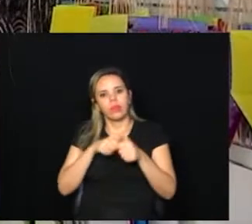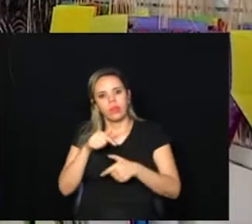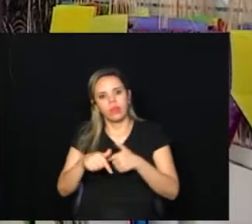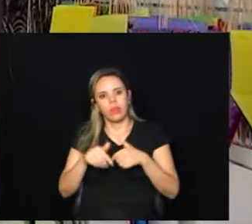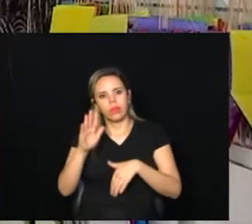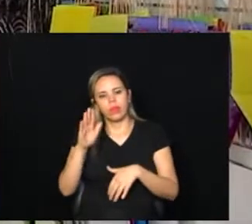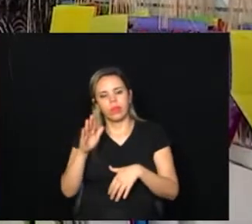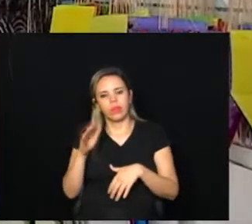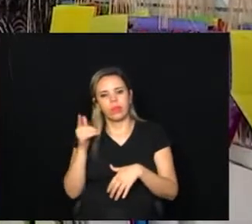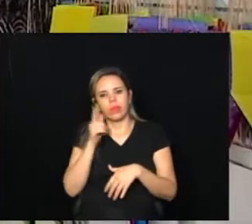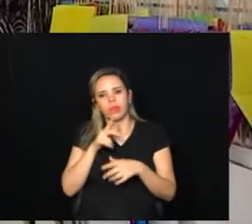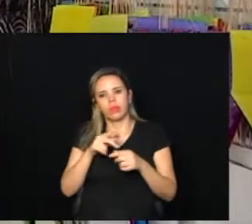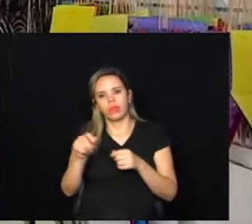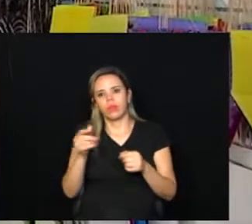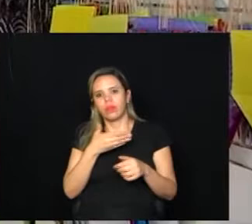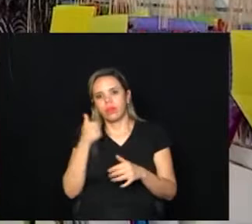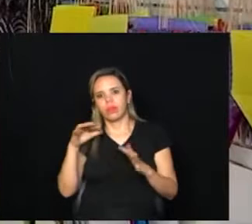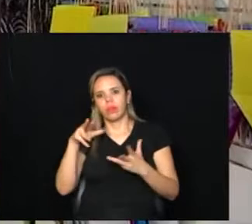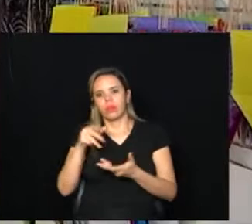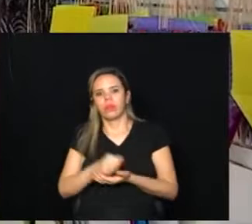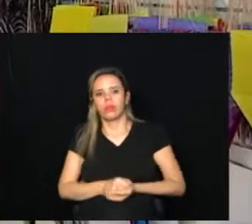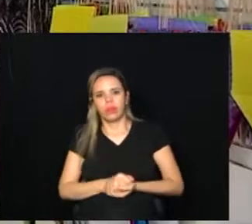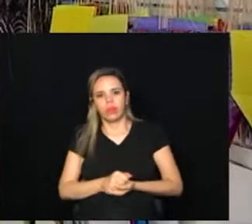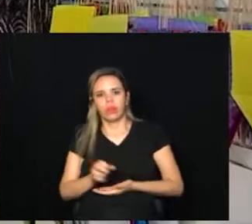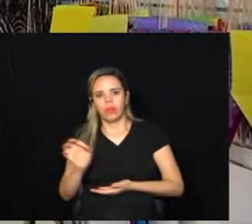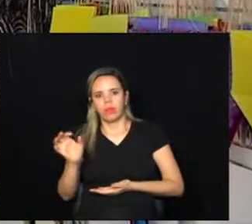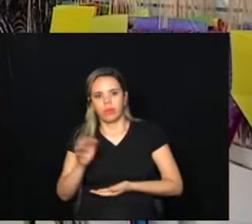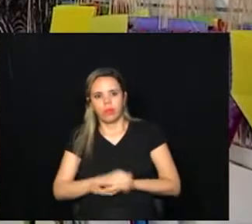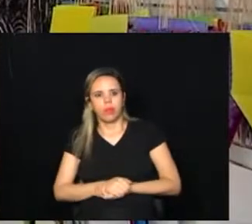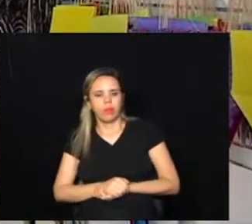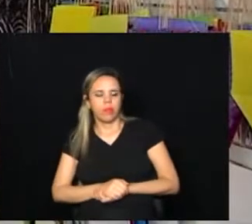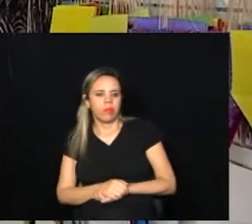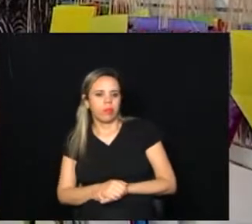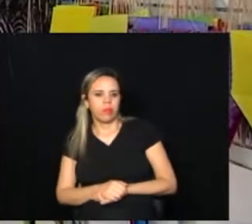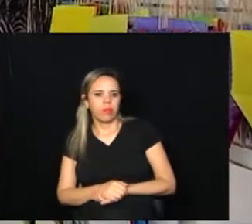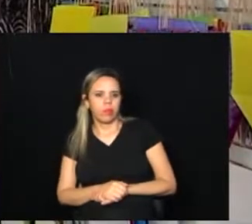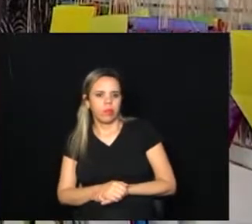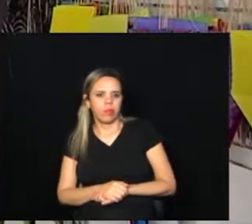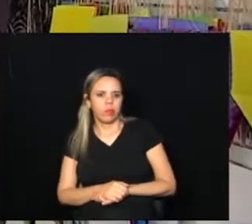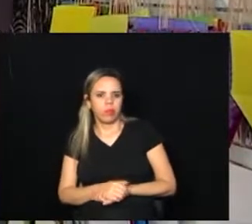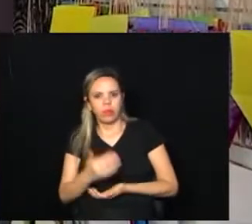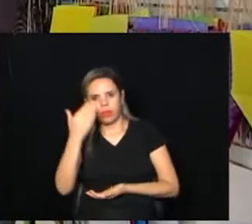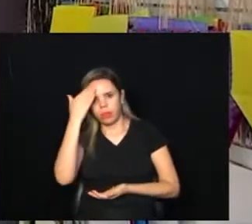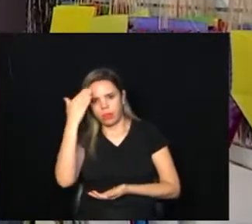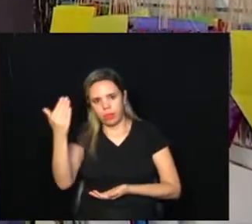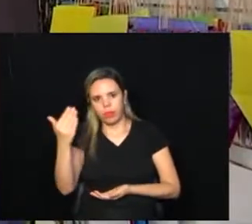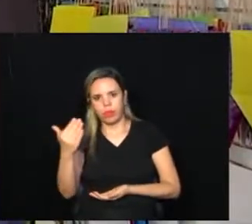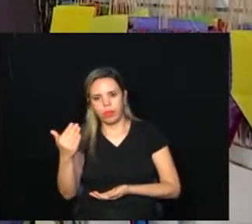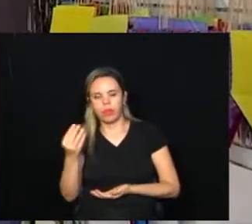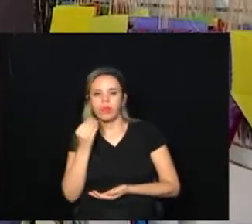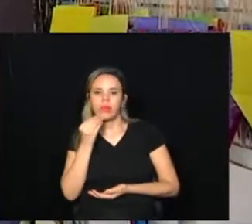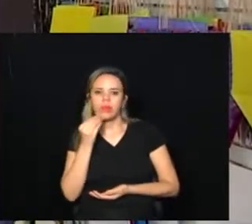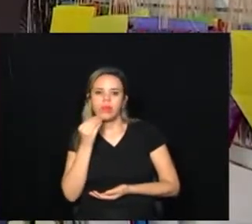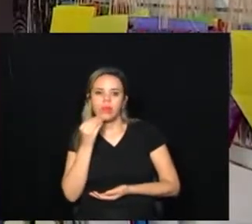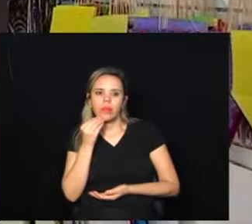Quanto mais longe a gente conseguir chegar, vai ser melhor para todo mundo. Pode ter certeza. Valeu. Muito obrigado, eu que agradeço a oportunidade e que Deus